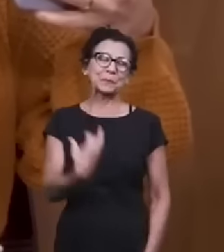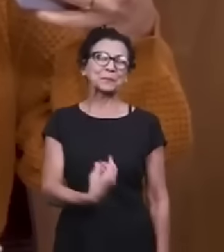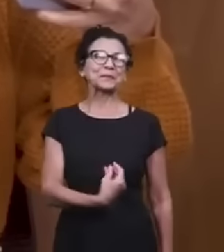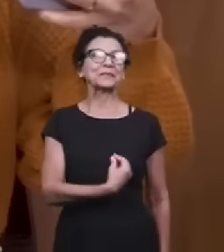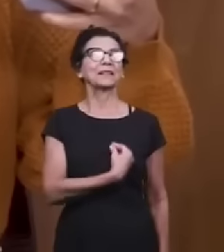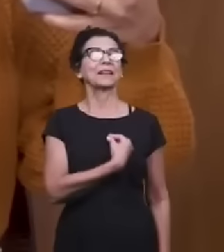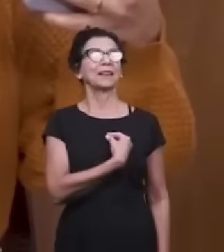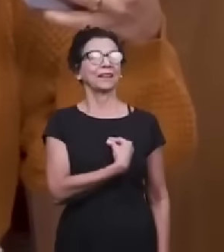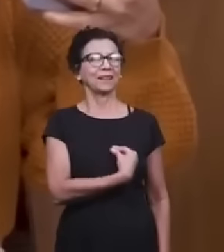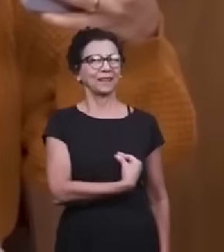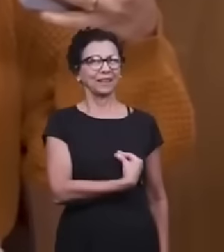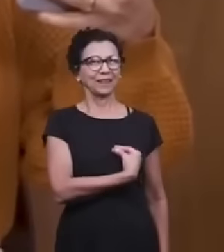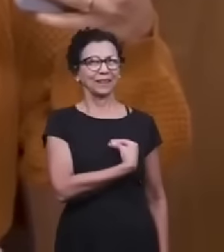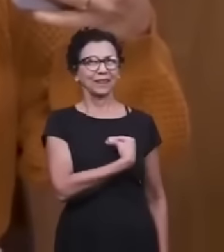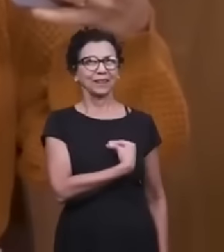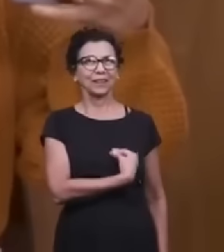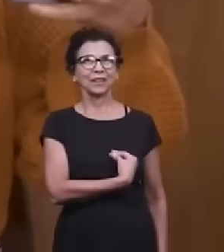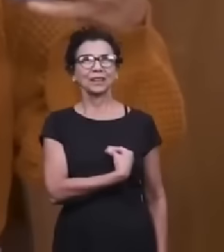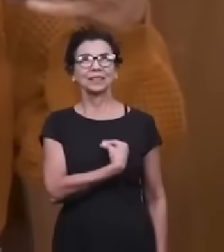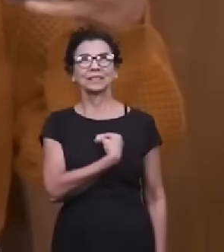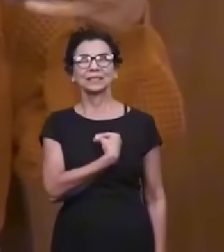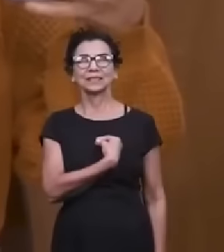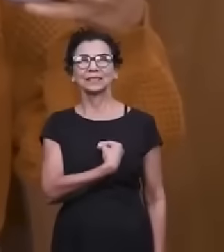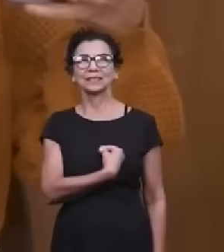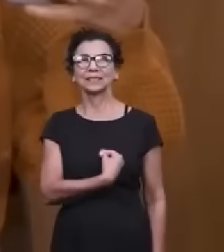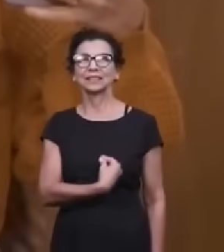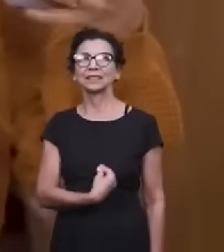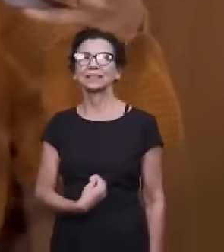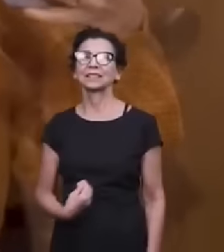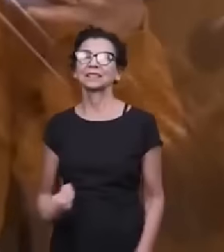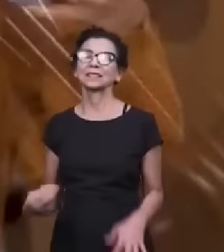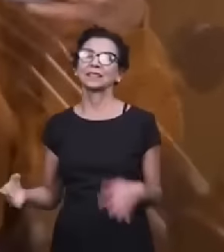flores, e a rosa